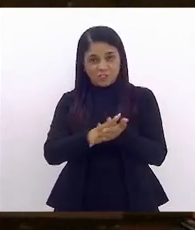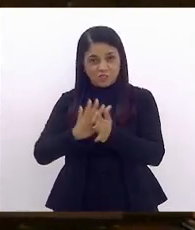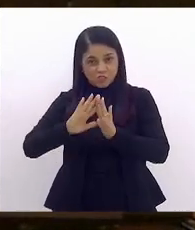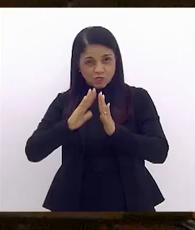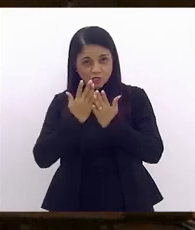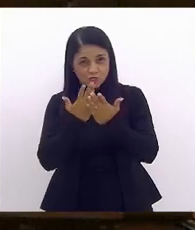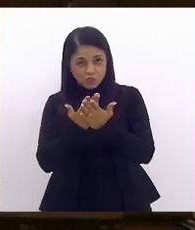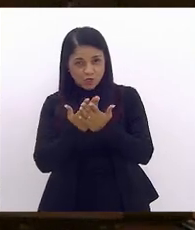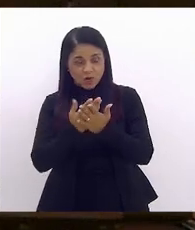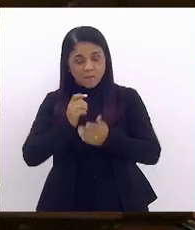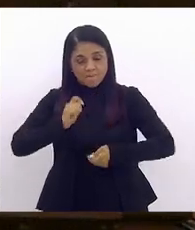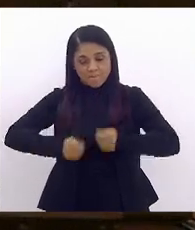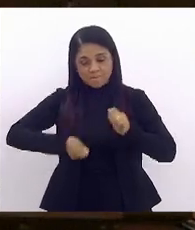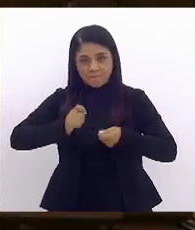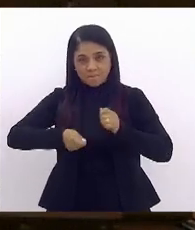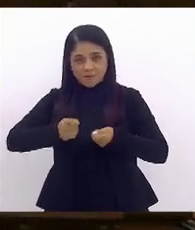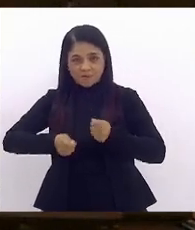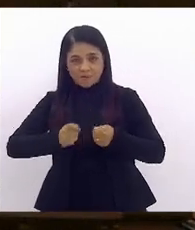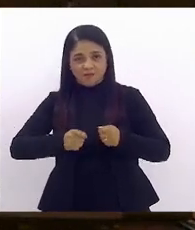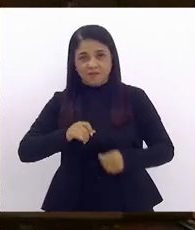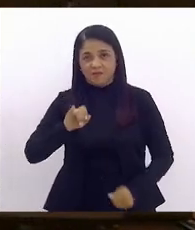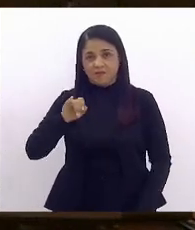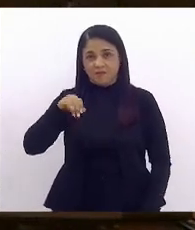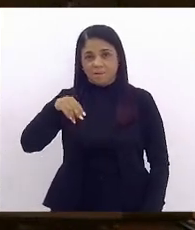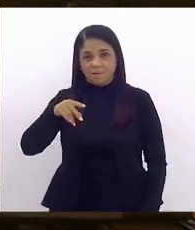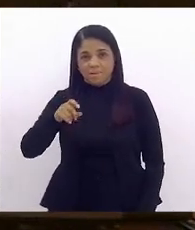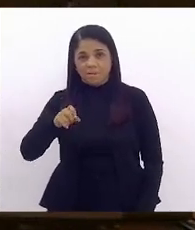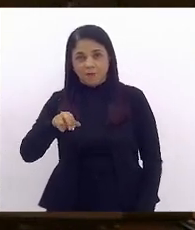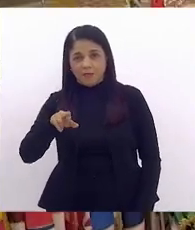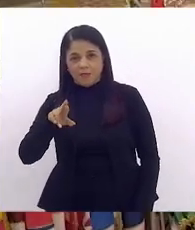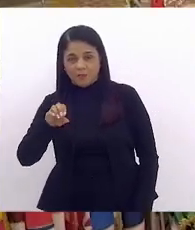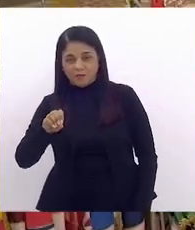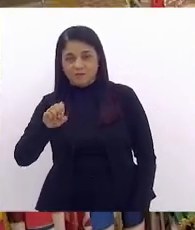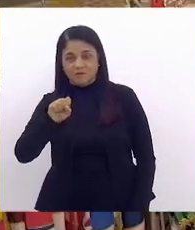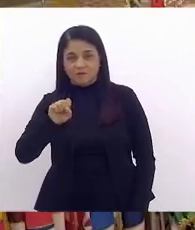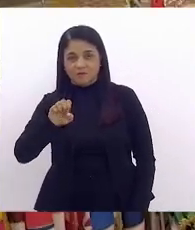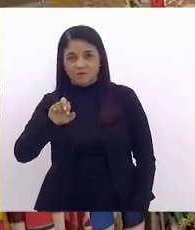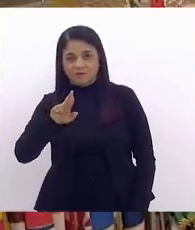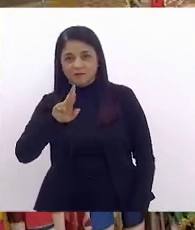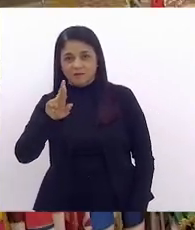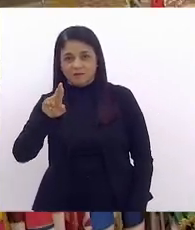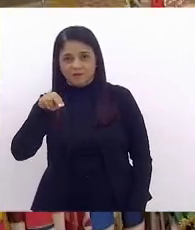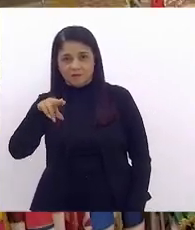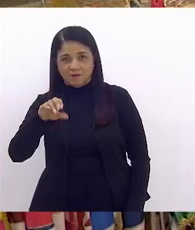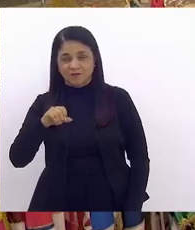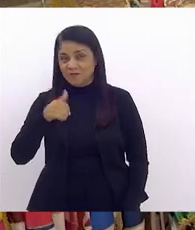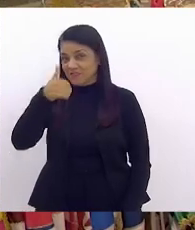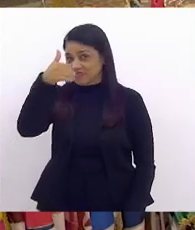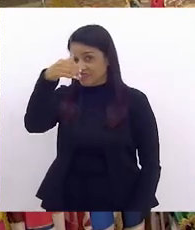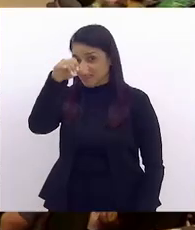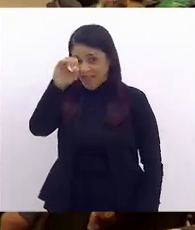da Império Serrano, 10, nota 10. 10!